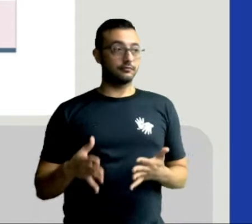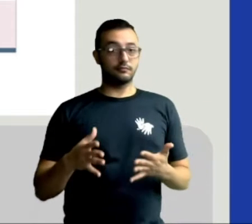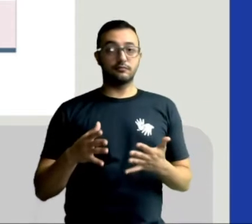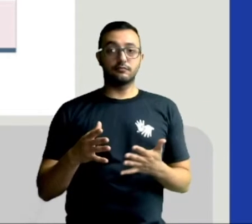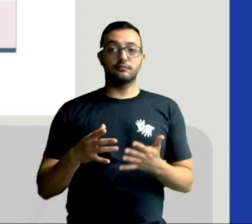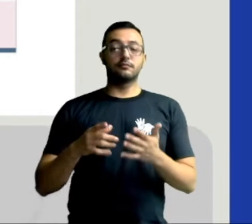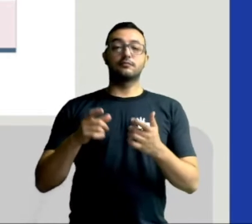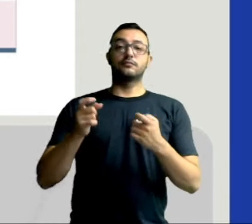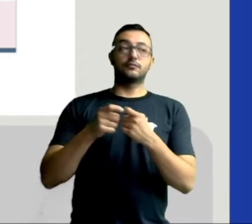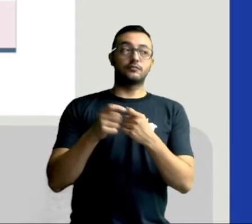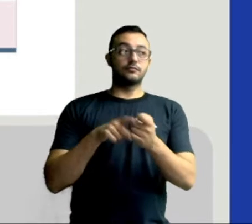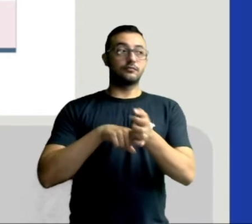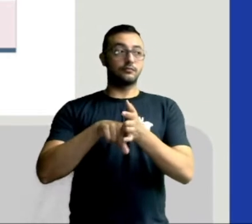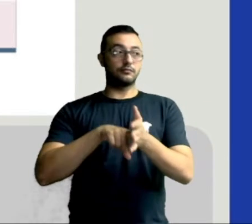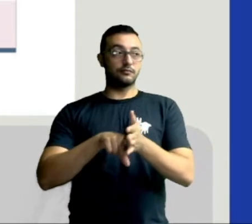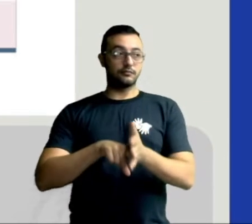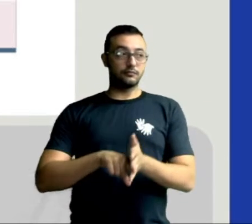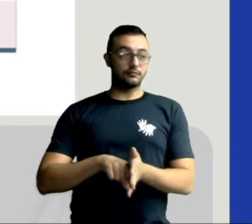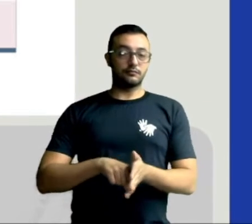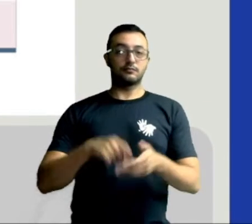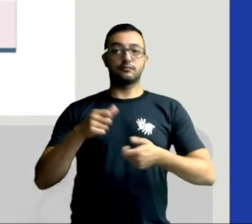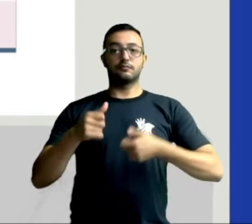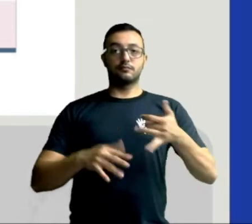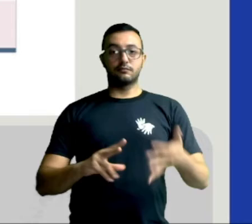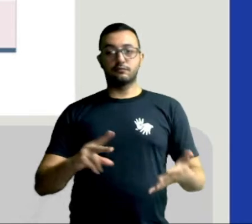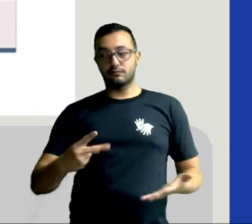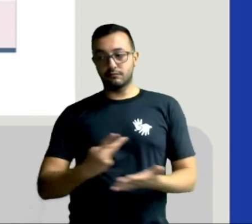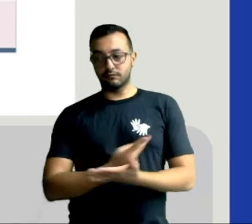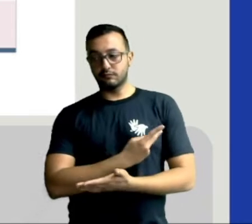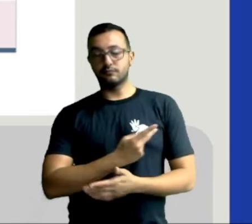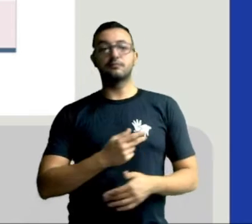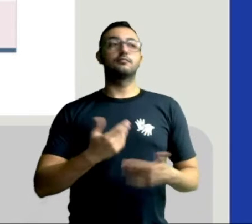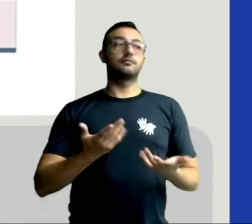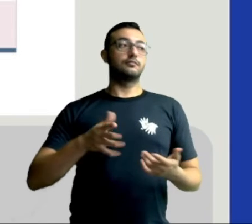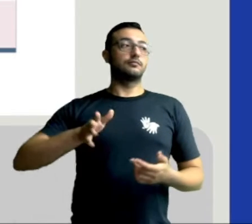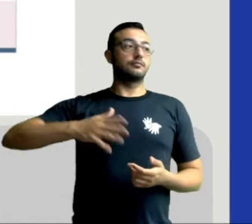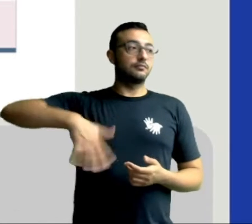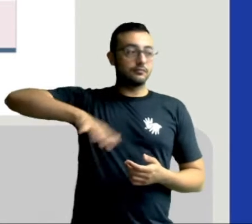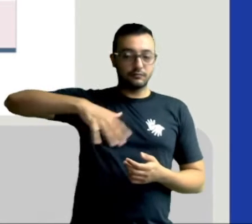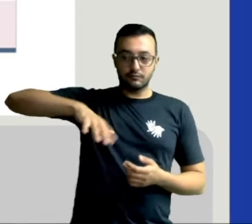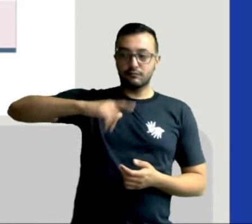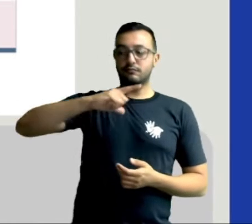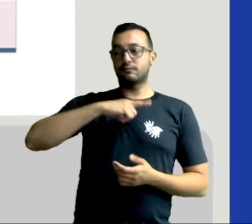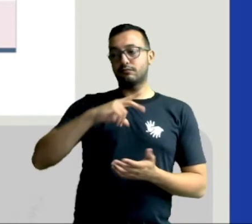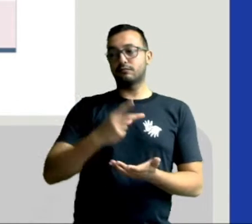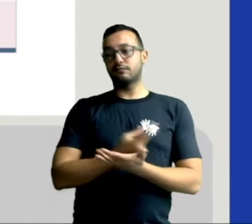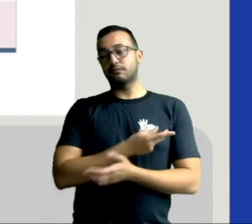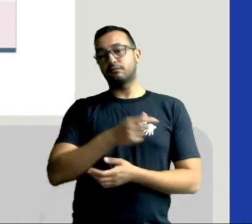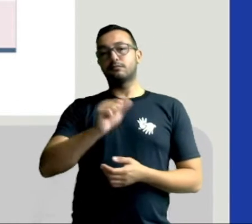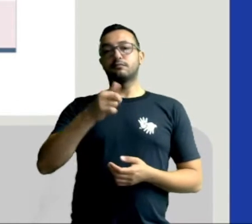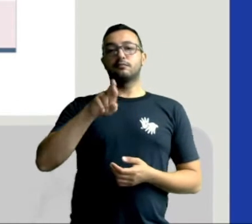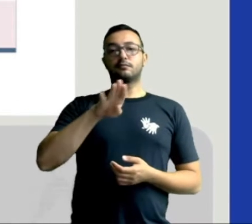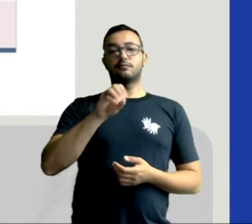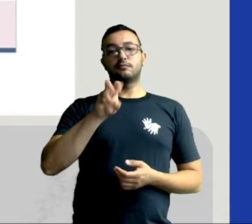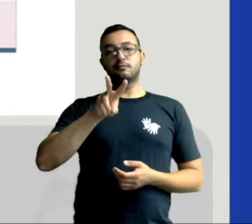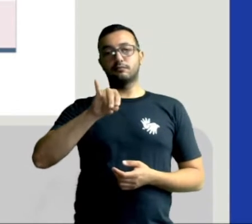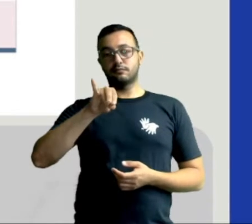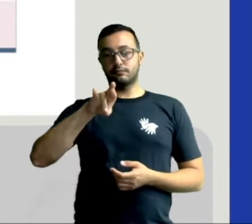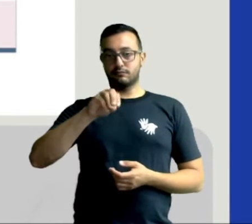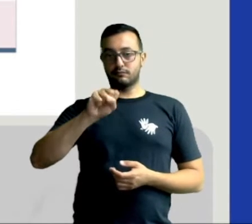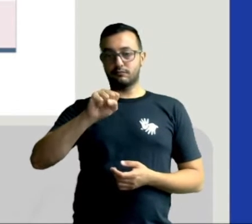uma consulta ao médico esses são sintomas gerais de uma arbovirose. Fica